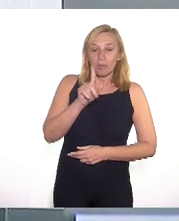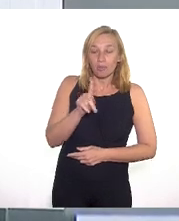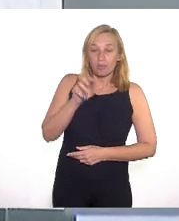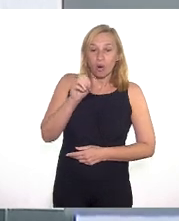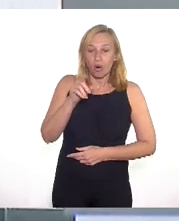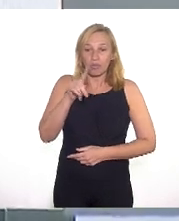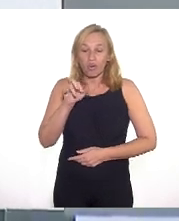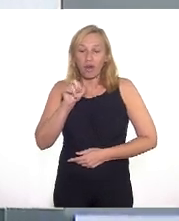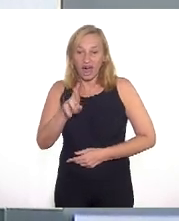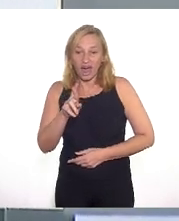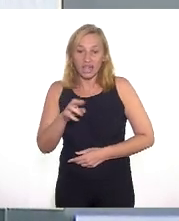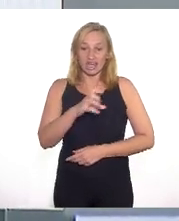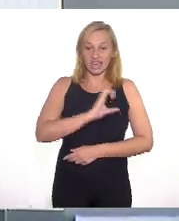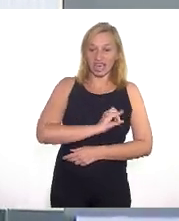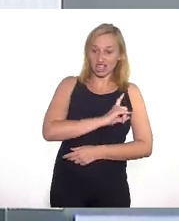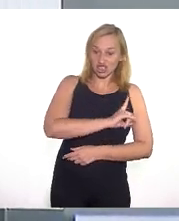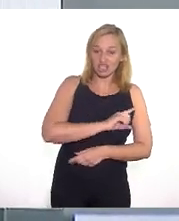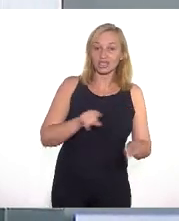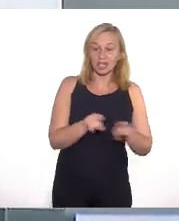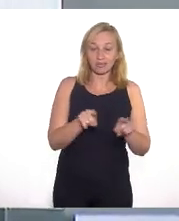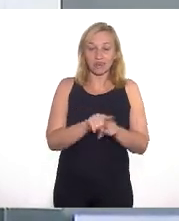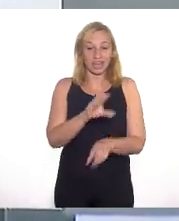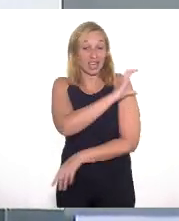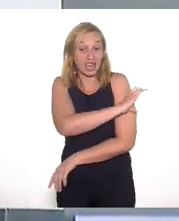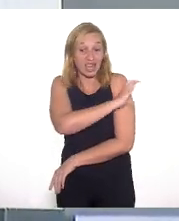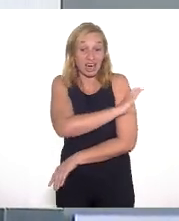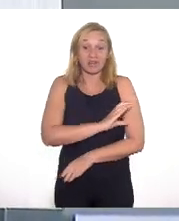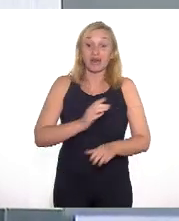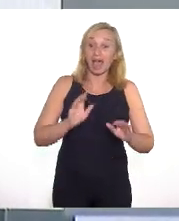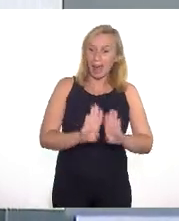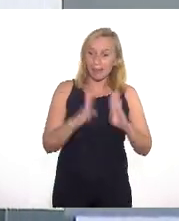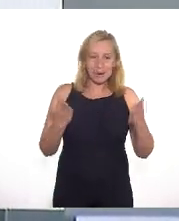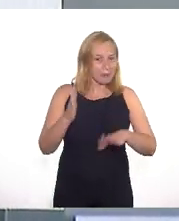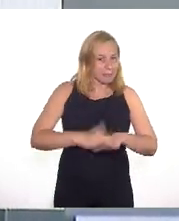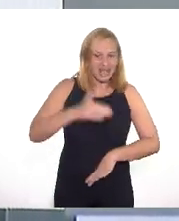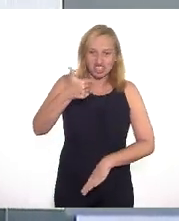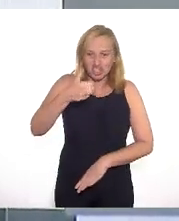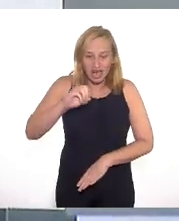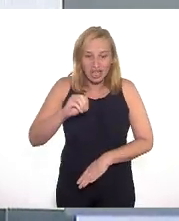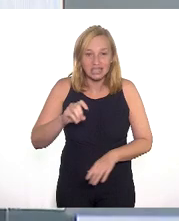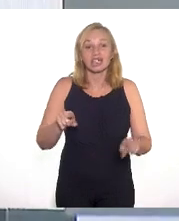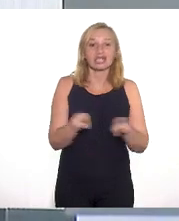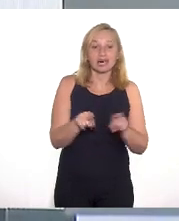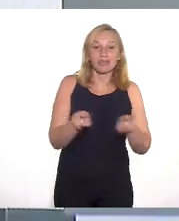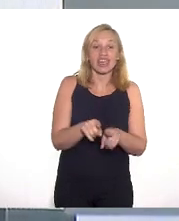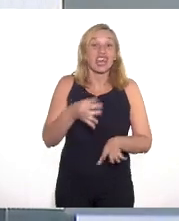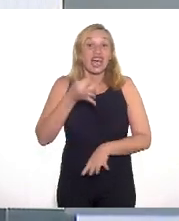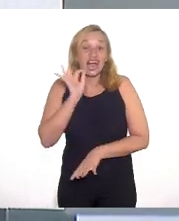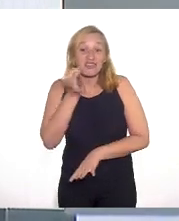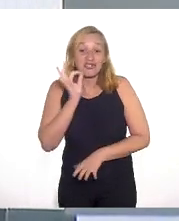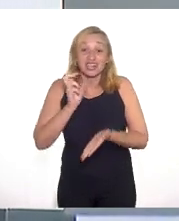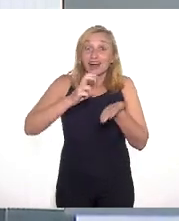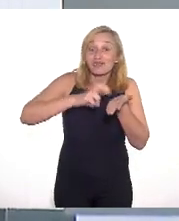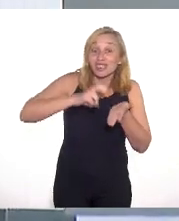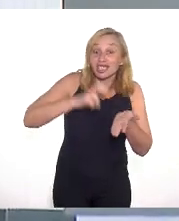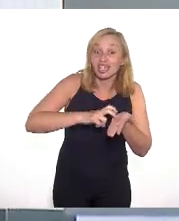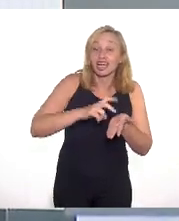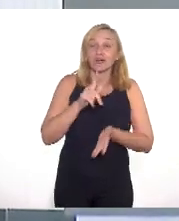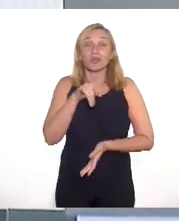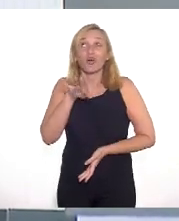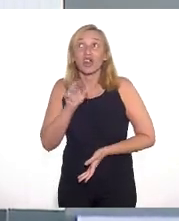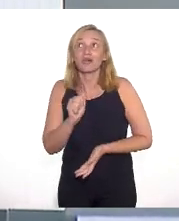mais 10 ainda ao longo desse ano. Além disso, programa de café da manhã, programa